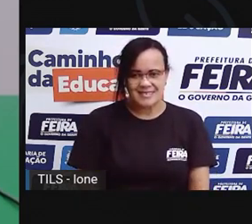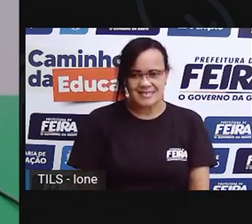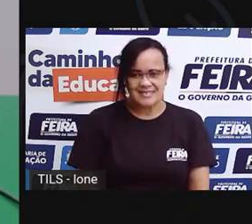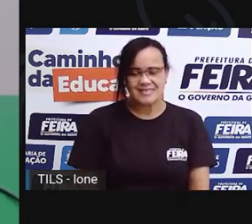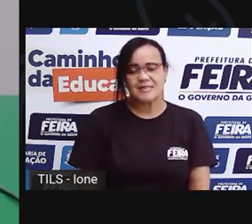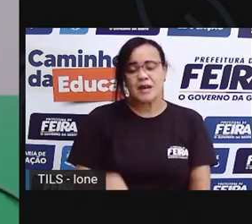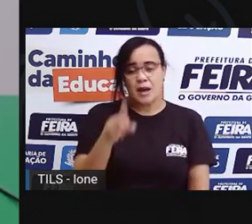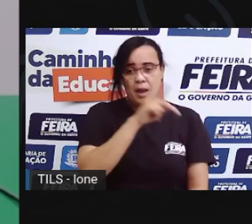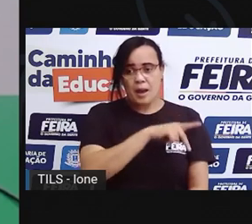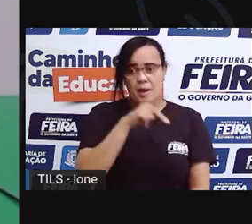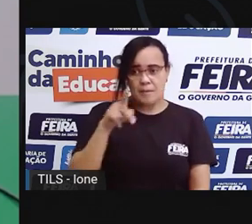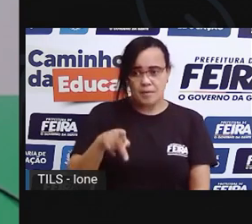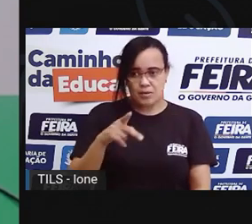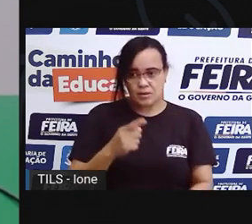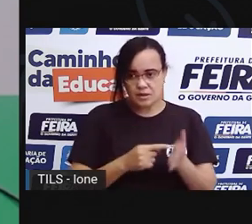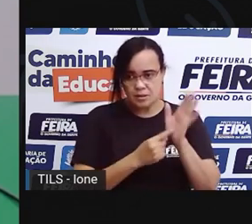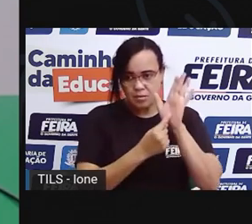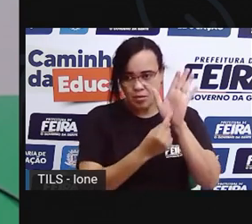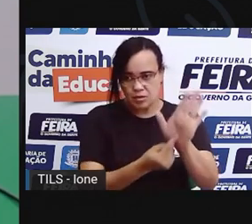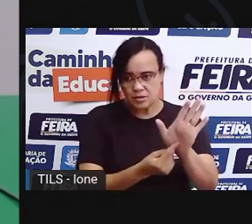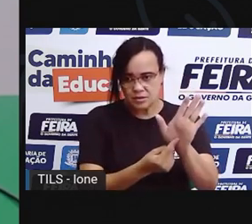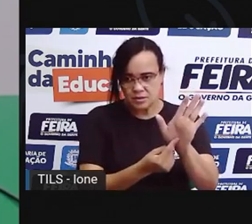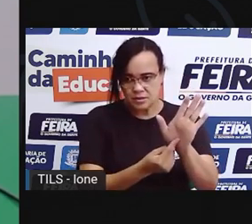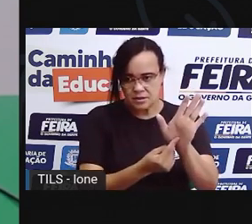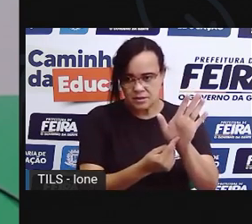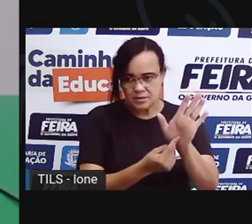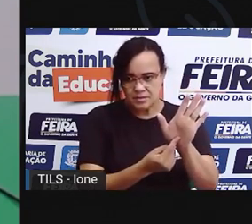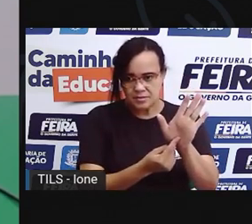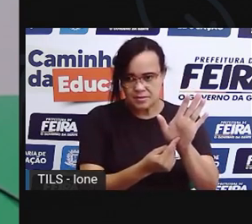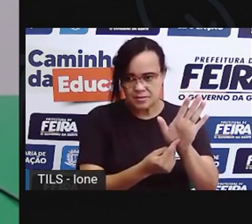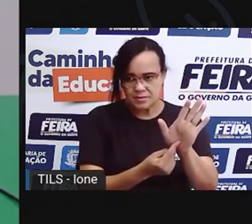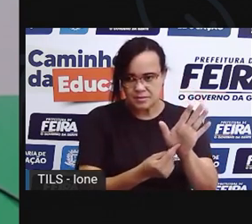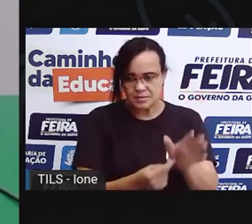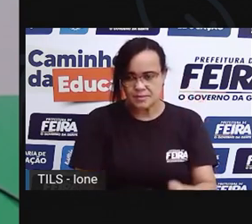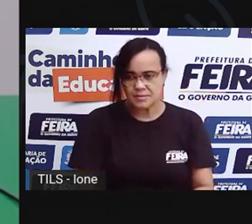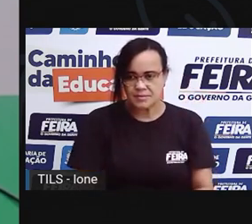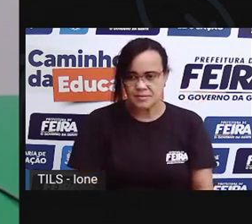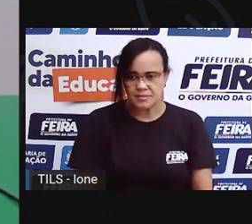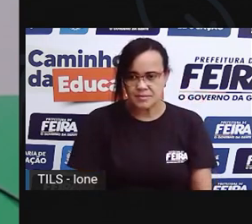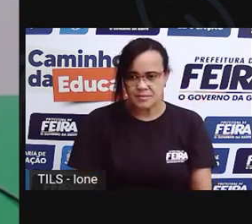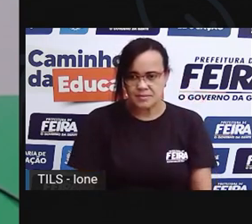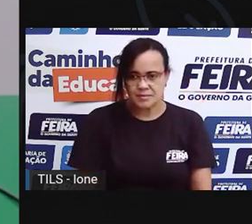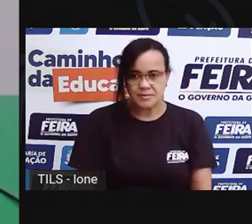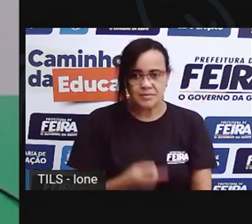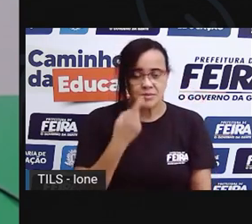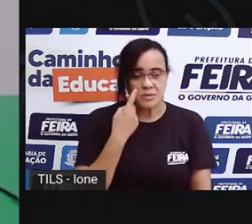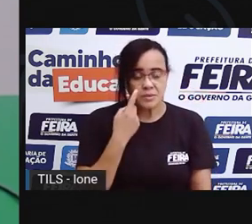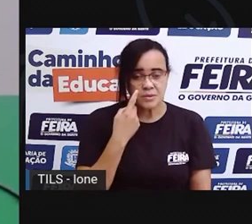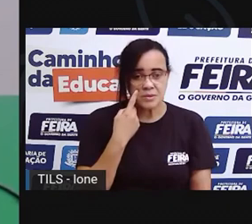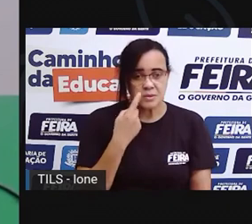é. Aí, pronto. Deixa eu ajeitar aqui em cima. Olha só